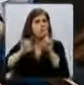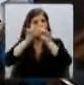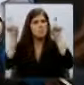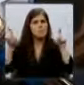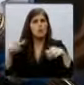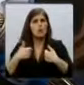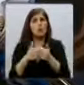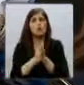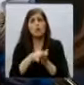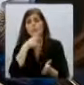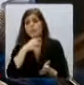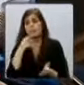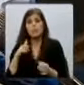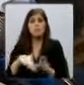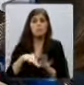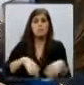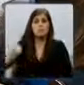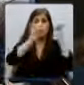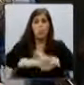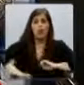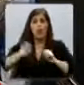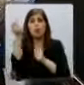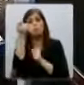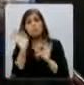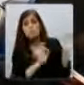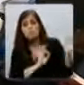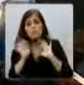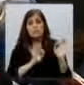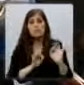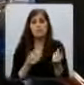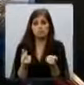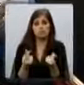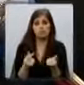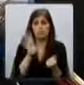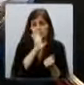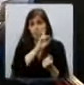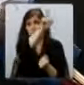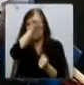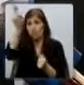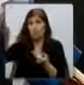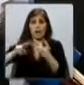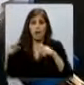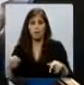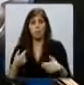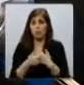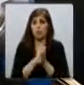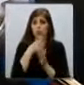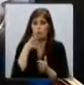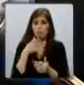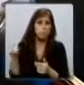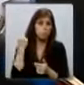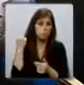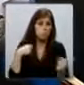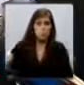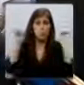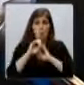foram envolvidos no desenho da nova estratégia de fundos. Se for falar com as autarquias, todas se queixam que não foram envolvidas no